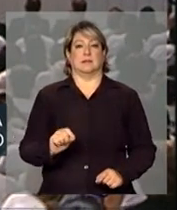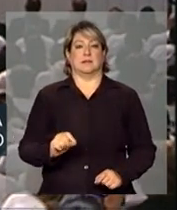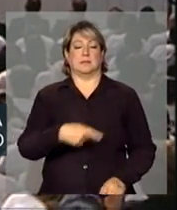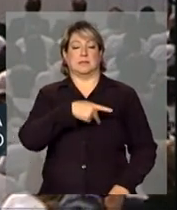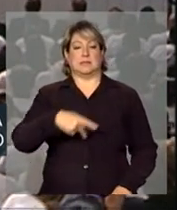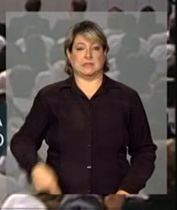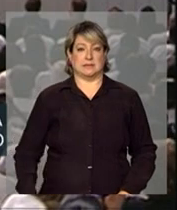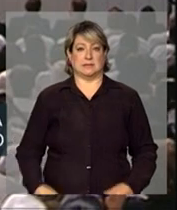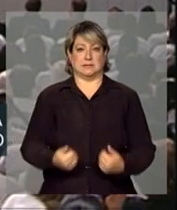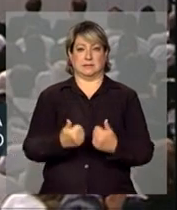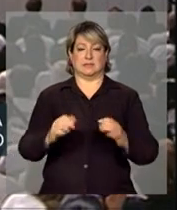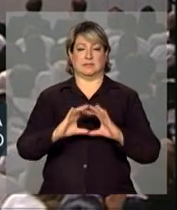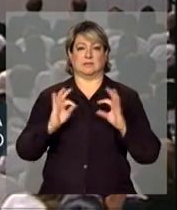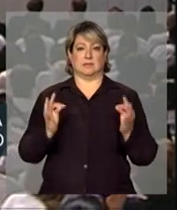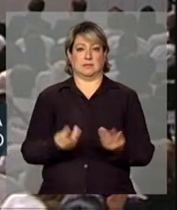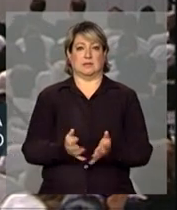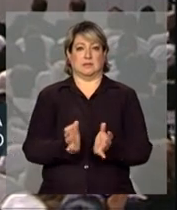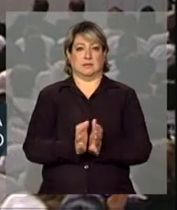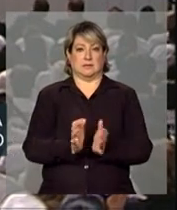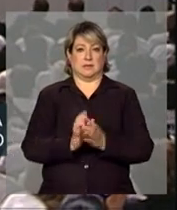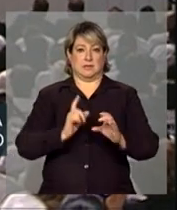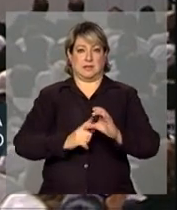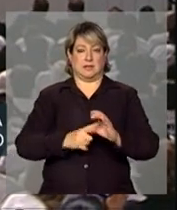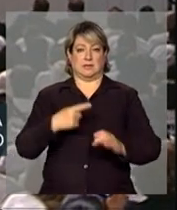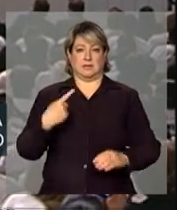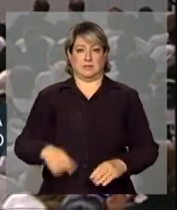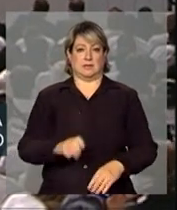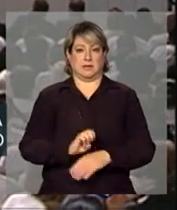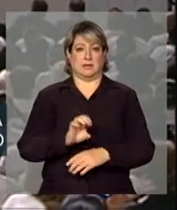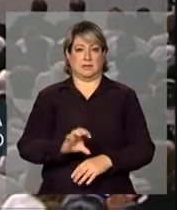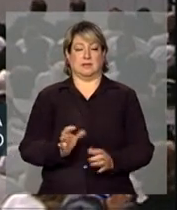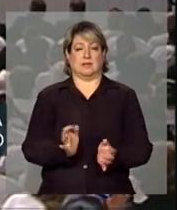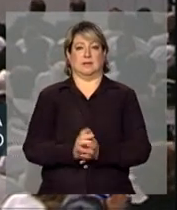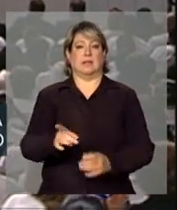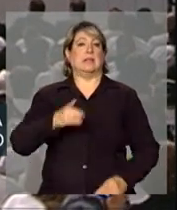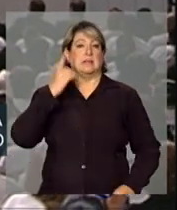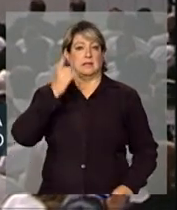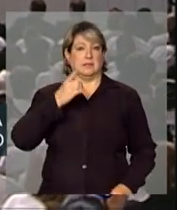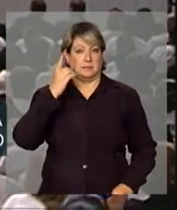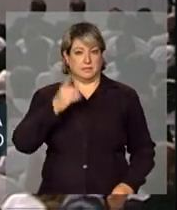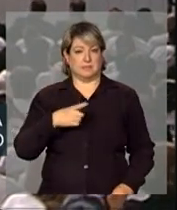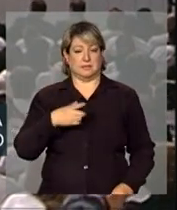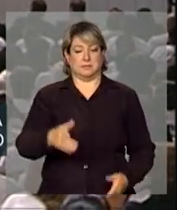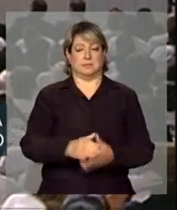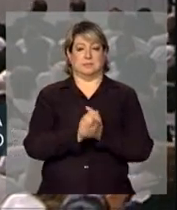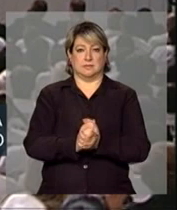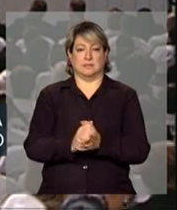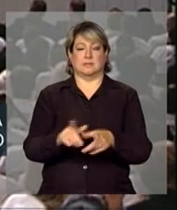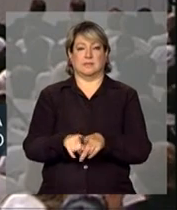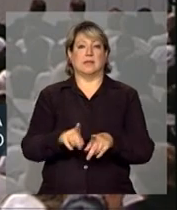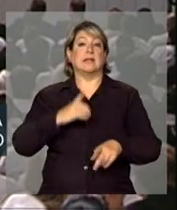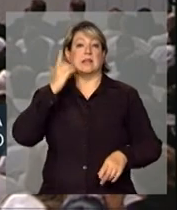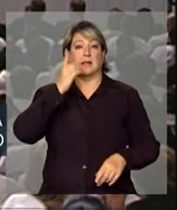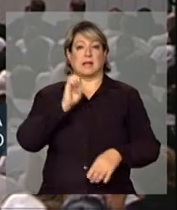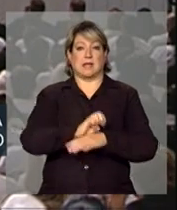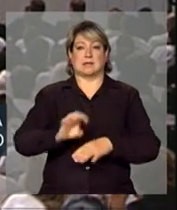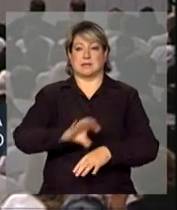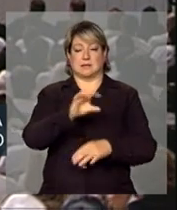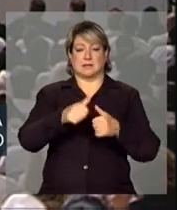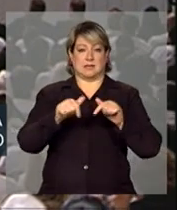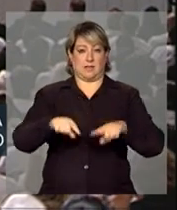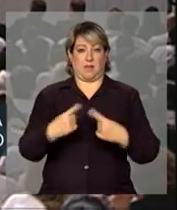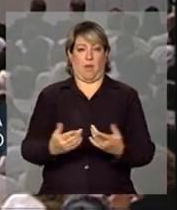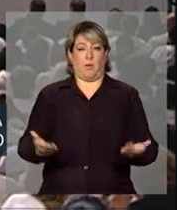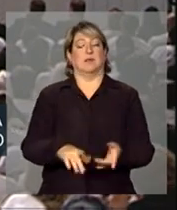do Estado, deputado Pedro Westphalen, na pessoa de quem saúdo os senhores deputados estaduais aqui presentes.